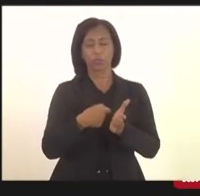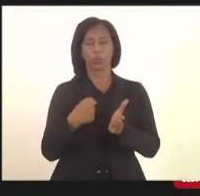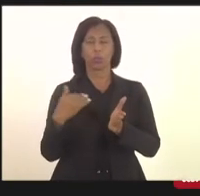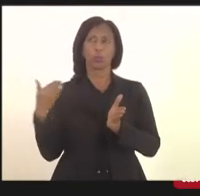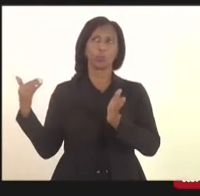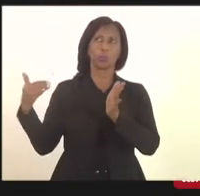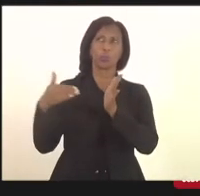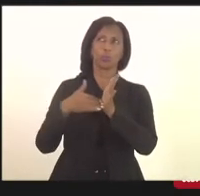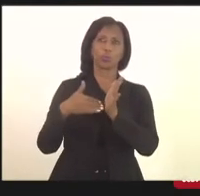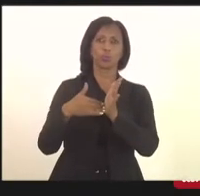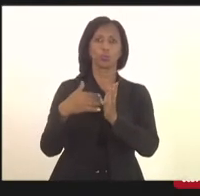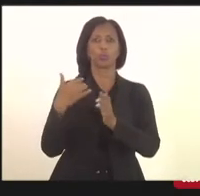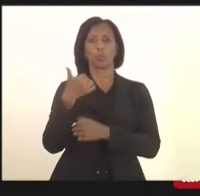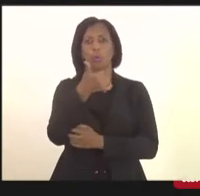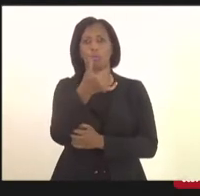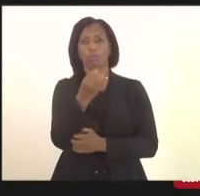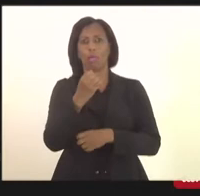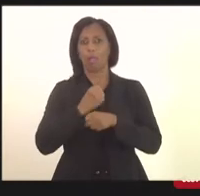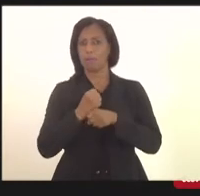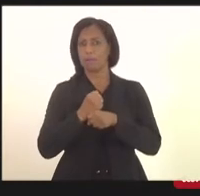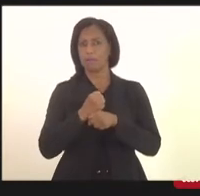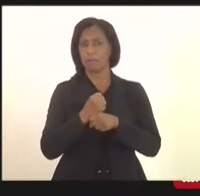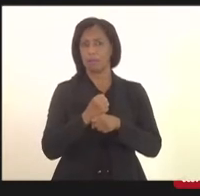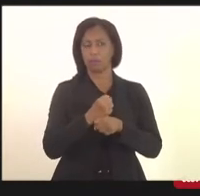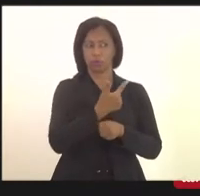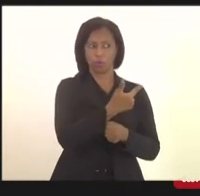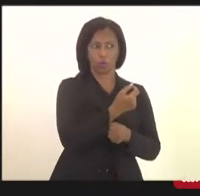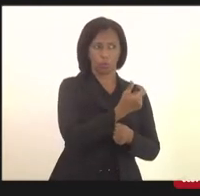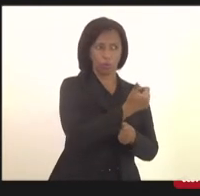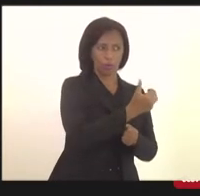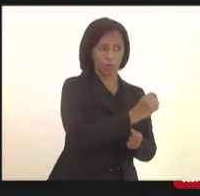anos, 2010, 2020,